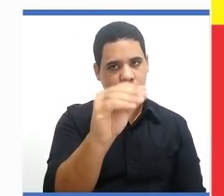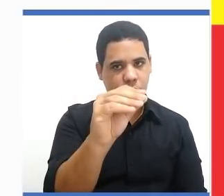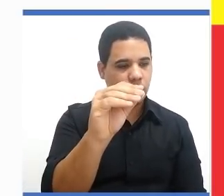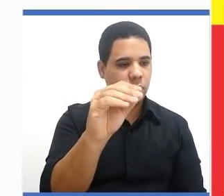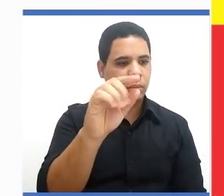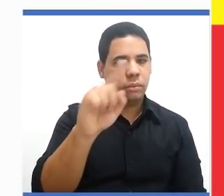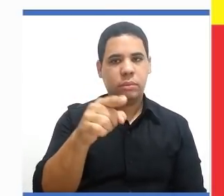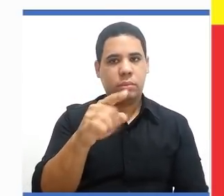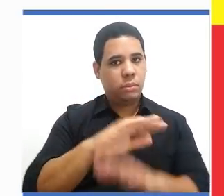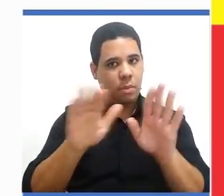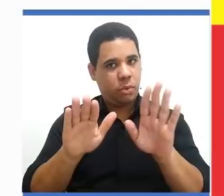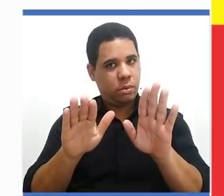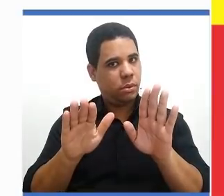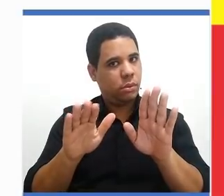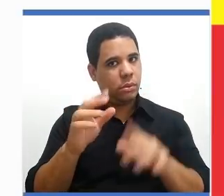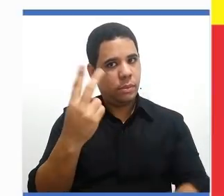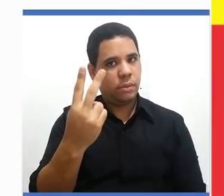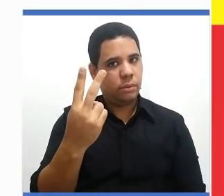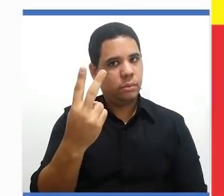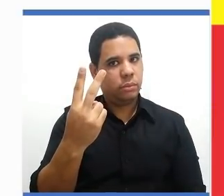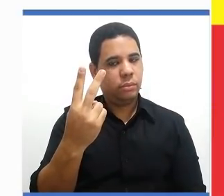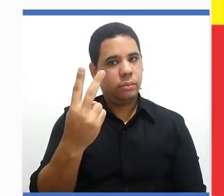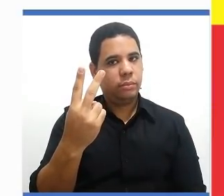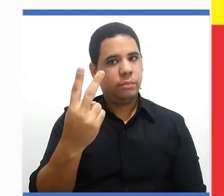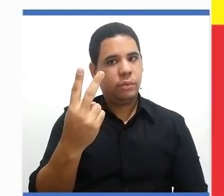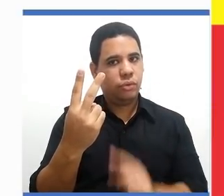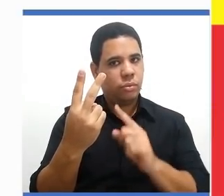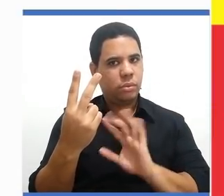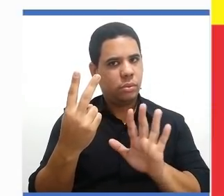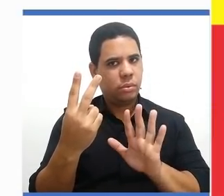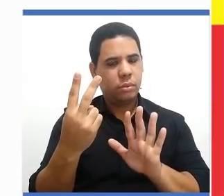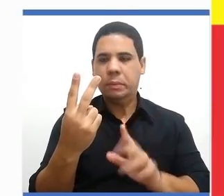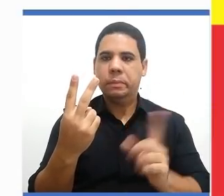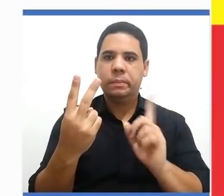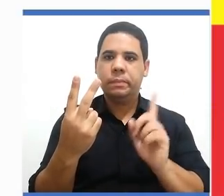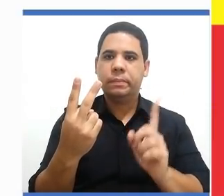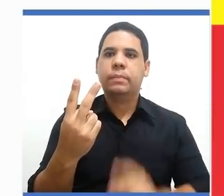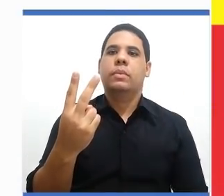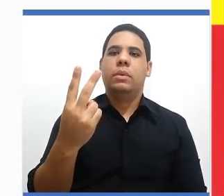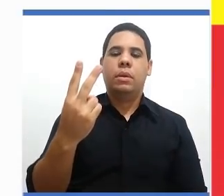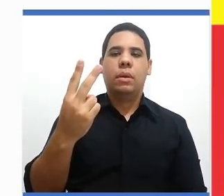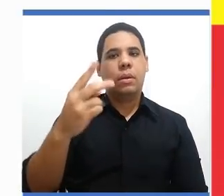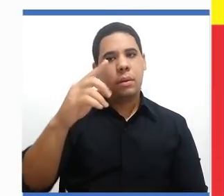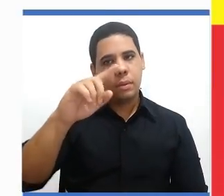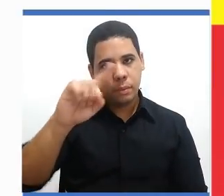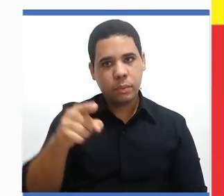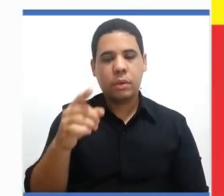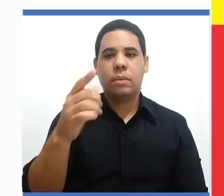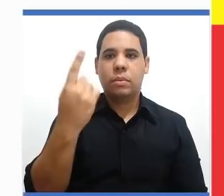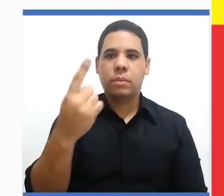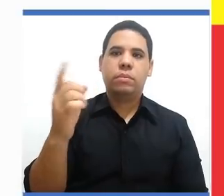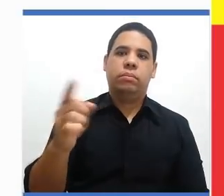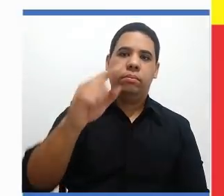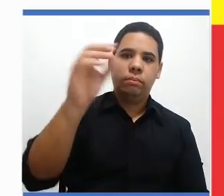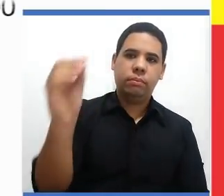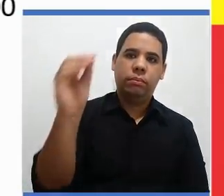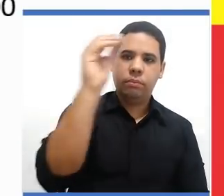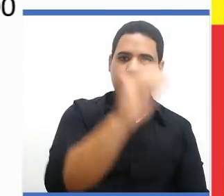Mais um pulo. Acabou por aí? Não, porque existe mais um pulo. Então, ela sai desse pulo, vai